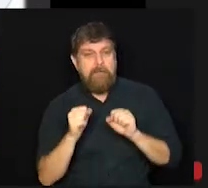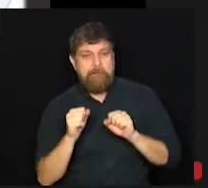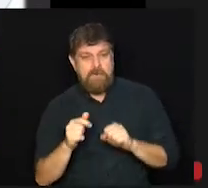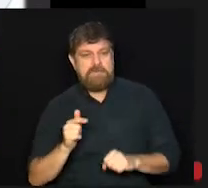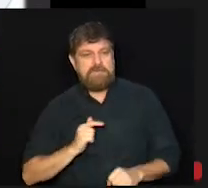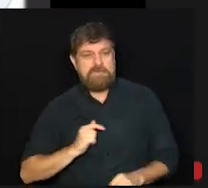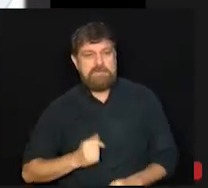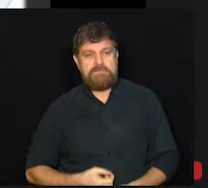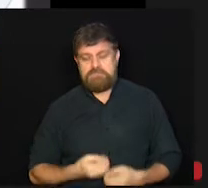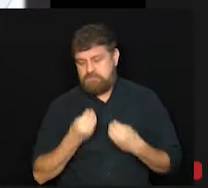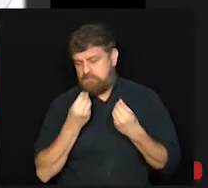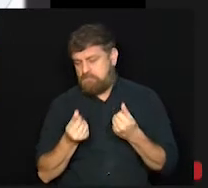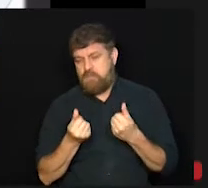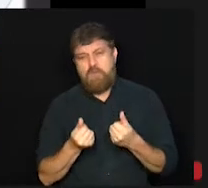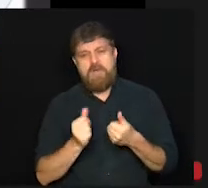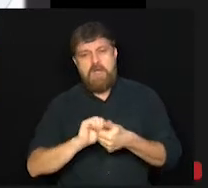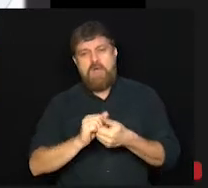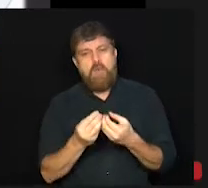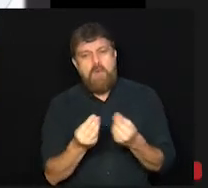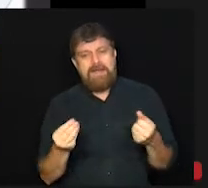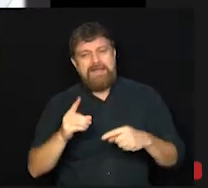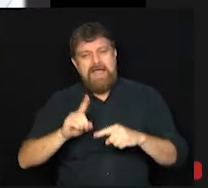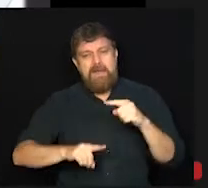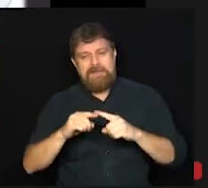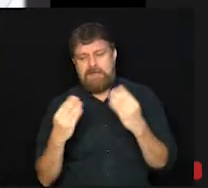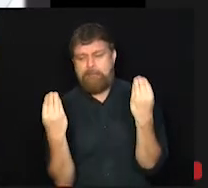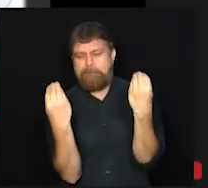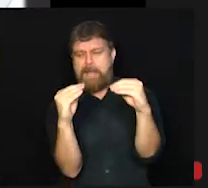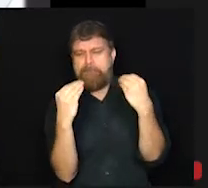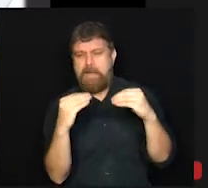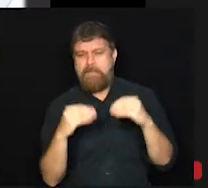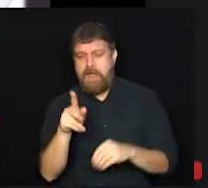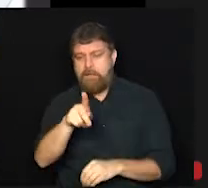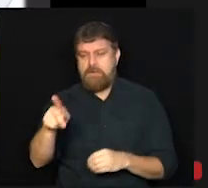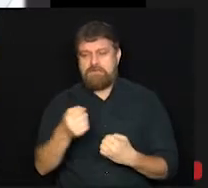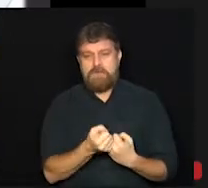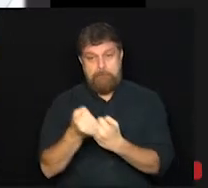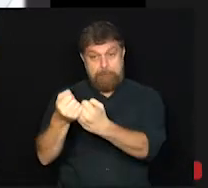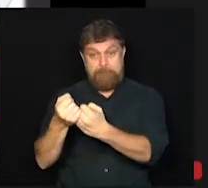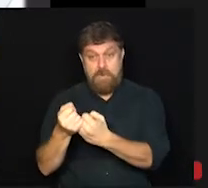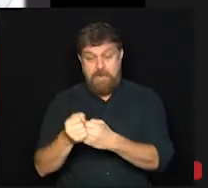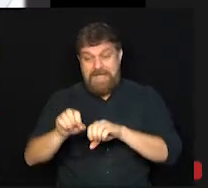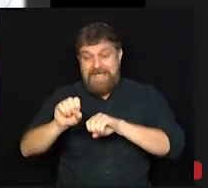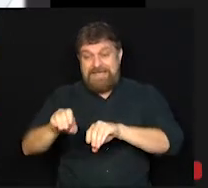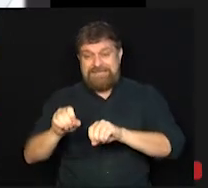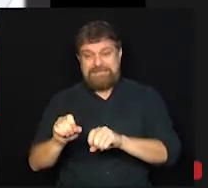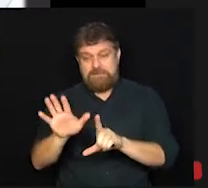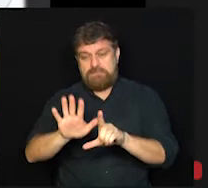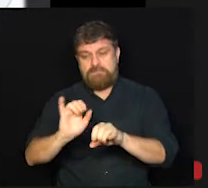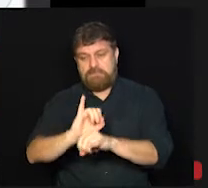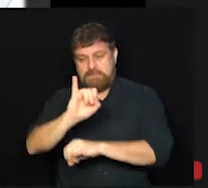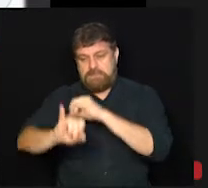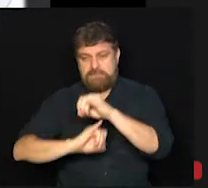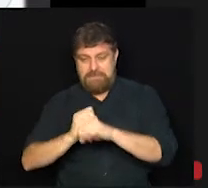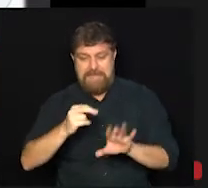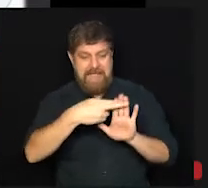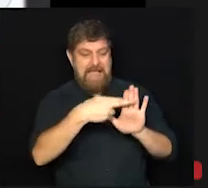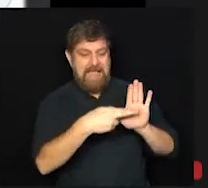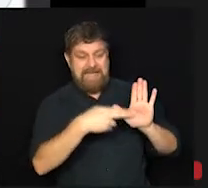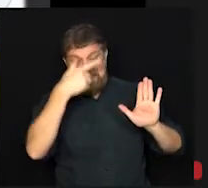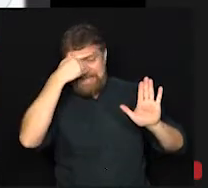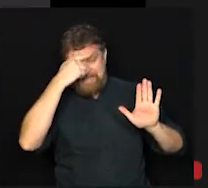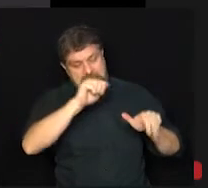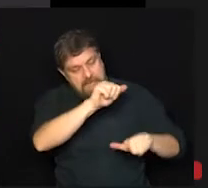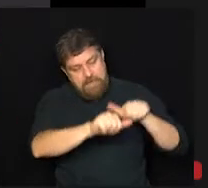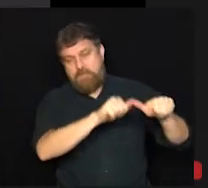de muito boa qualidade o material que tem nessa página de apoio ao ensino digital. Tivemos que mudar as normas acadêmicas,